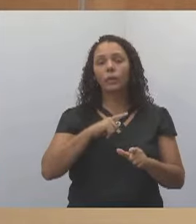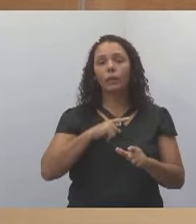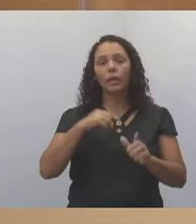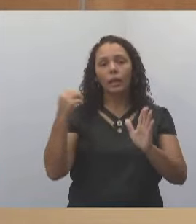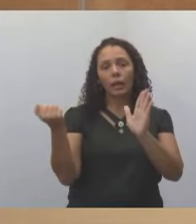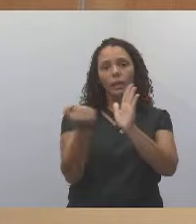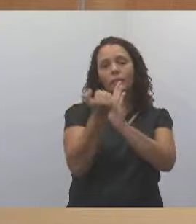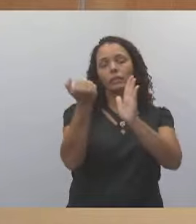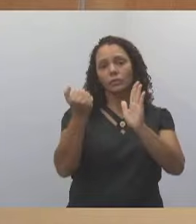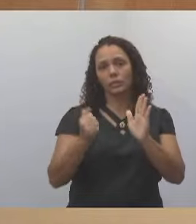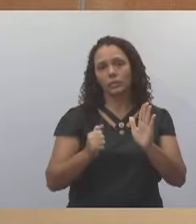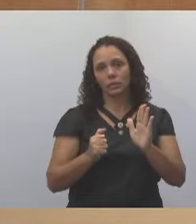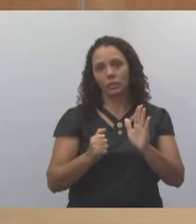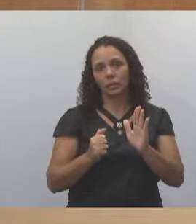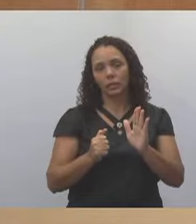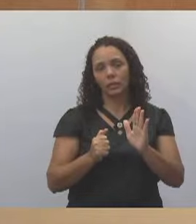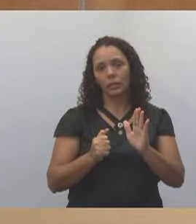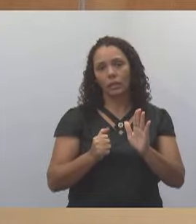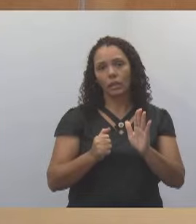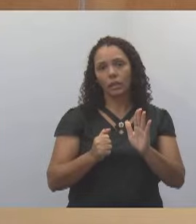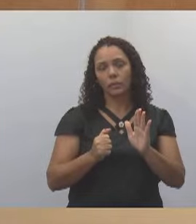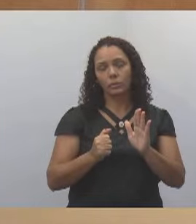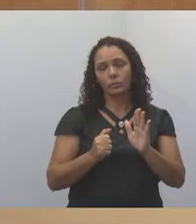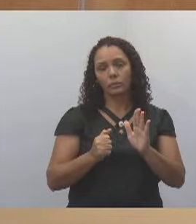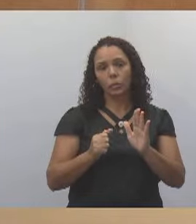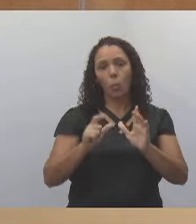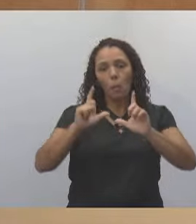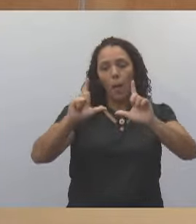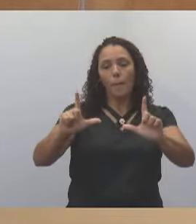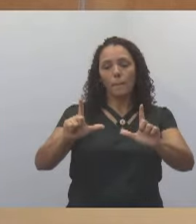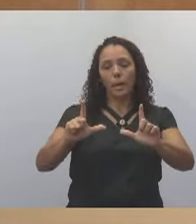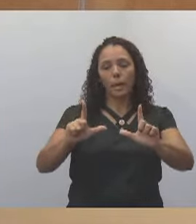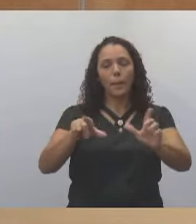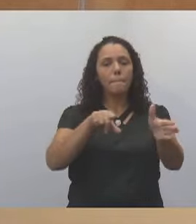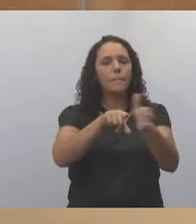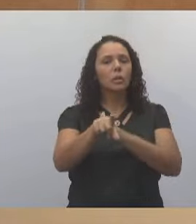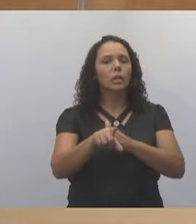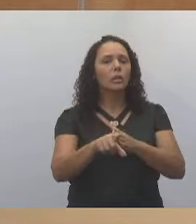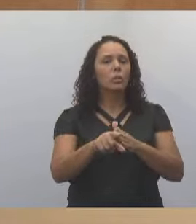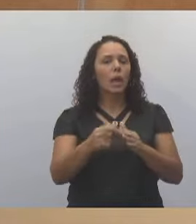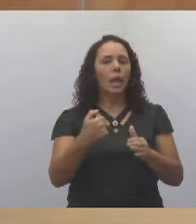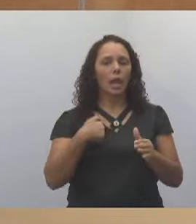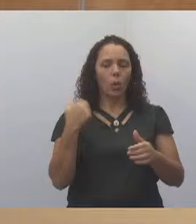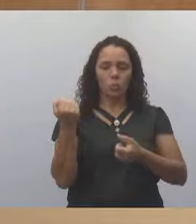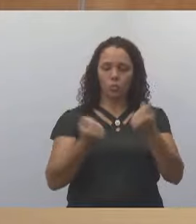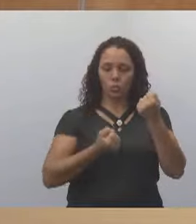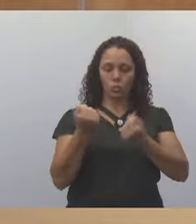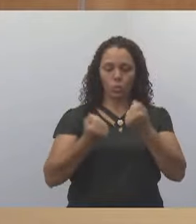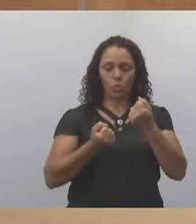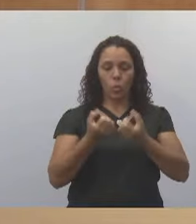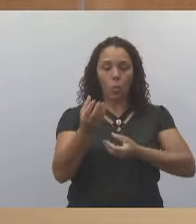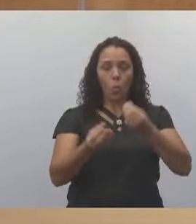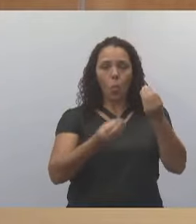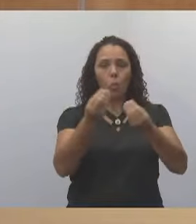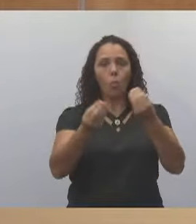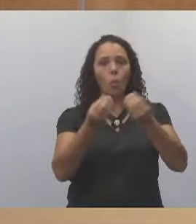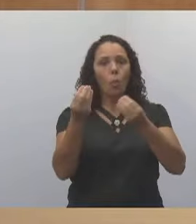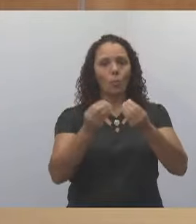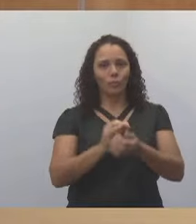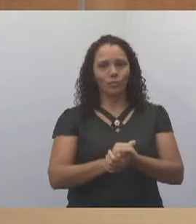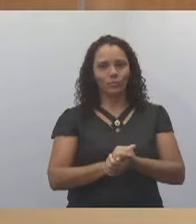identificação. Como estou dirigindo? Não tem nos caminhões? Então, como estou dirigindo? E todos os munícipes